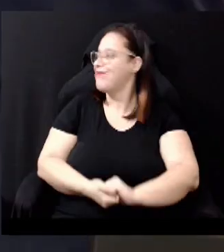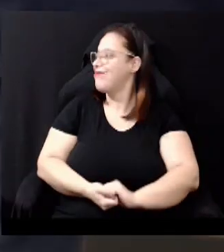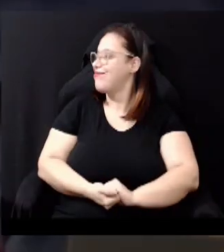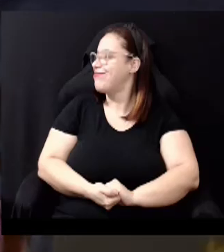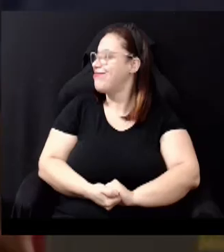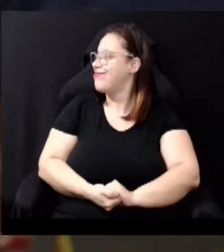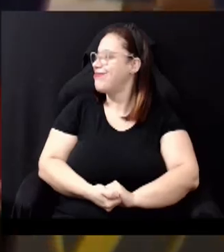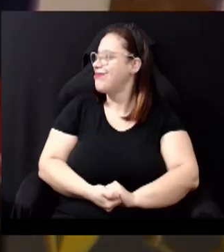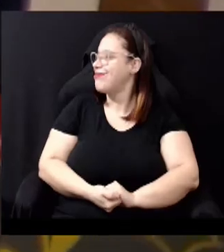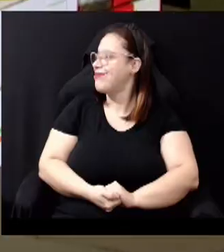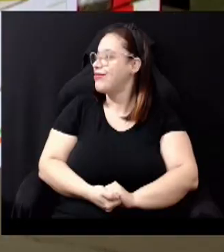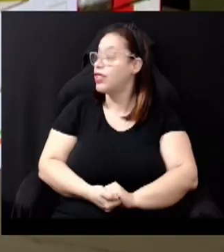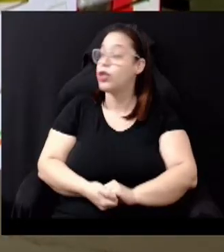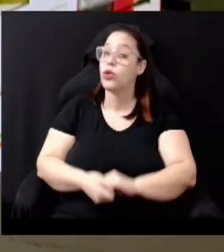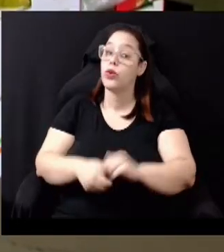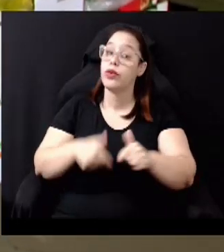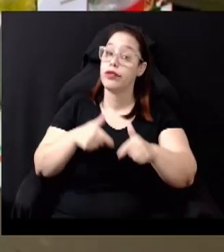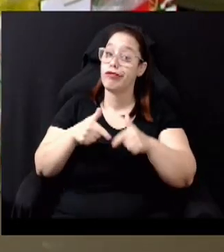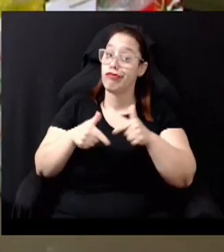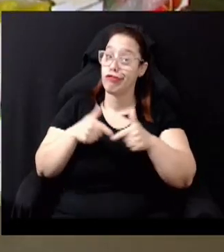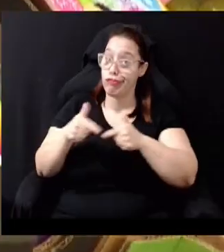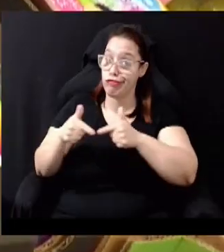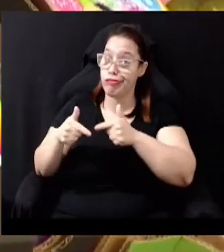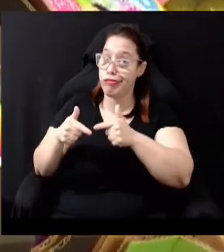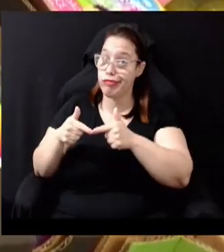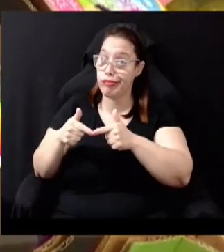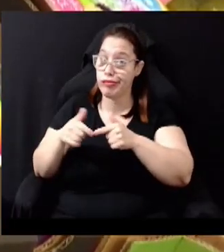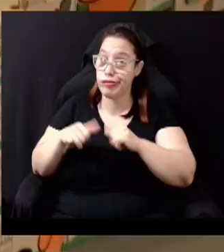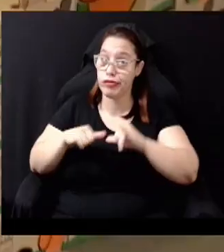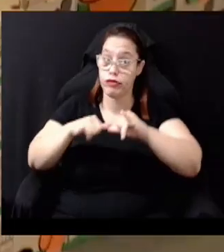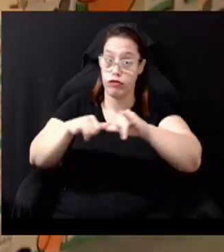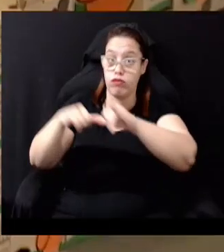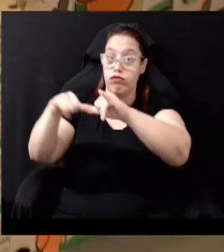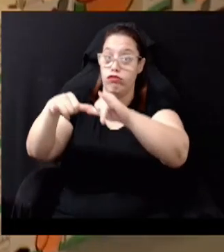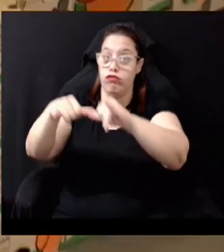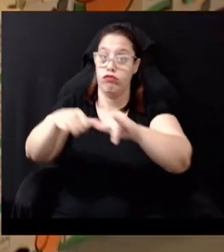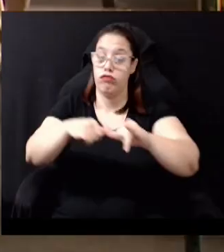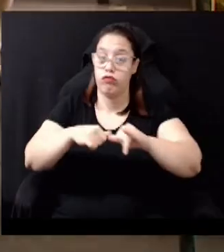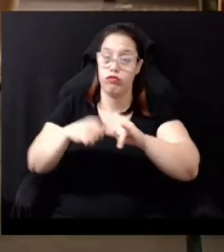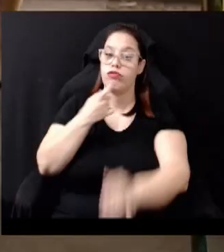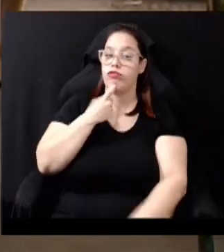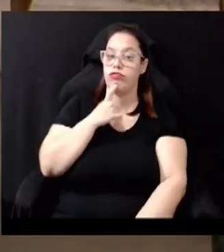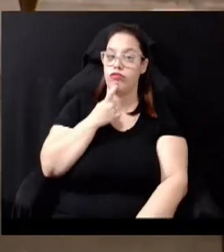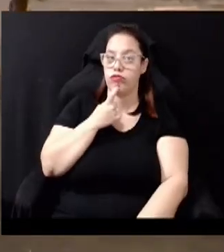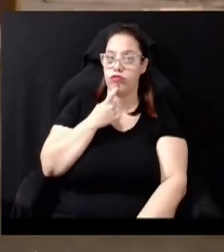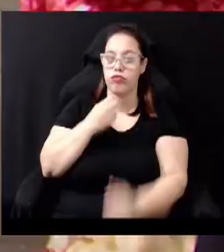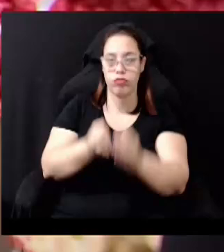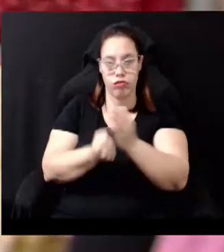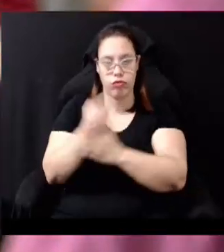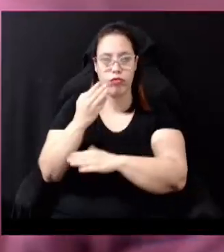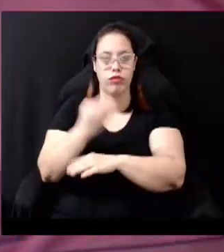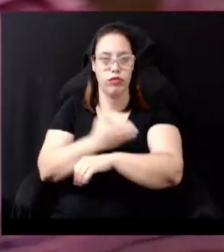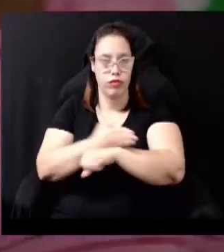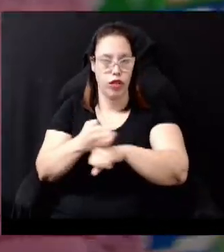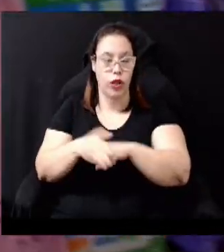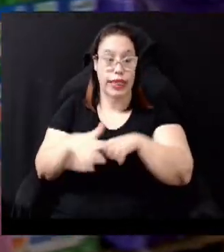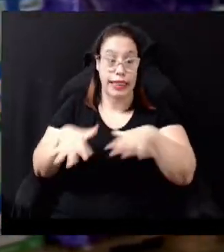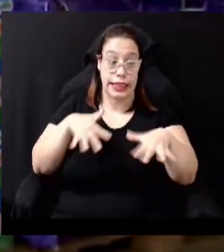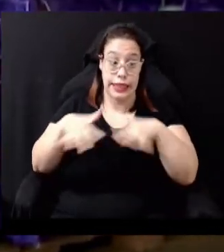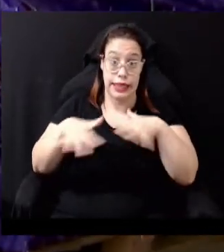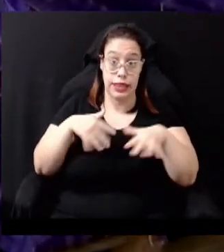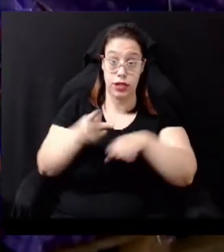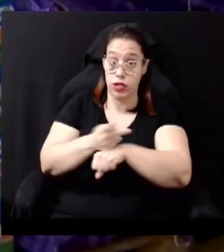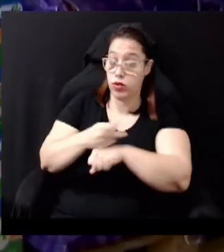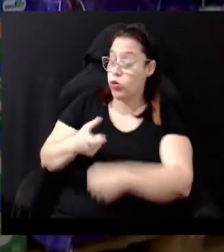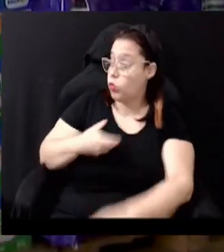O mercado de hortifruti das centrais de abastecimento Campinas iniciou o ano movimentado. Procurando fruta nessa